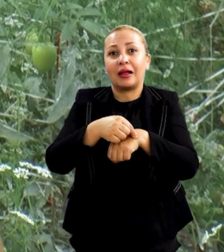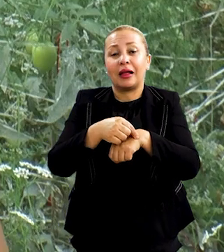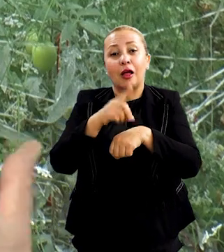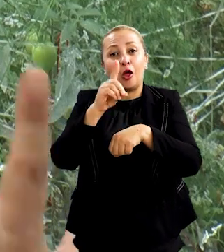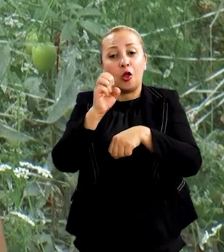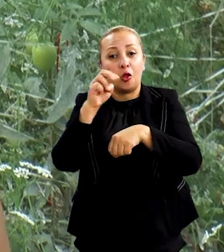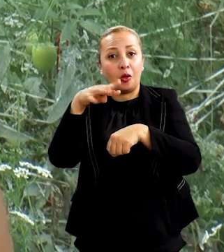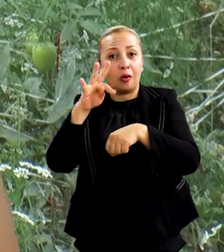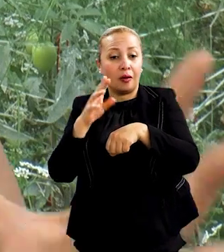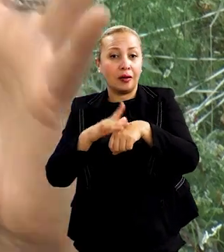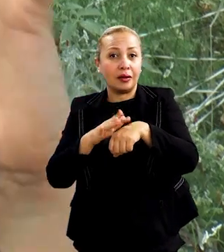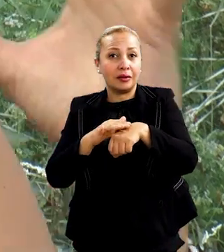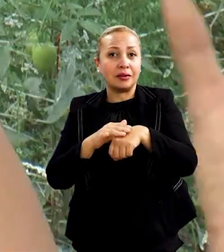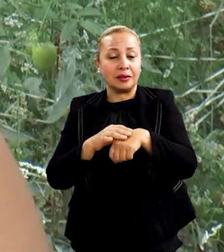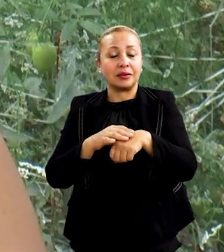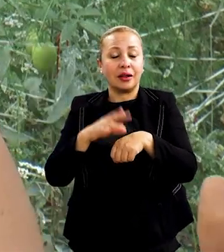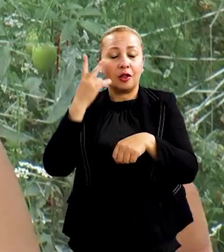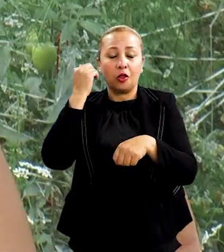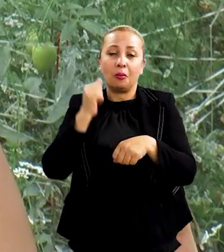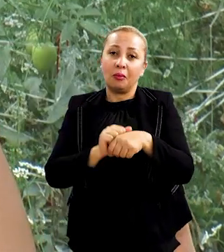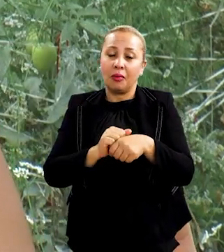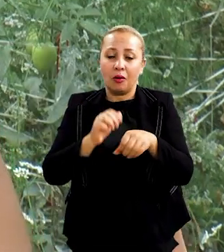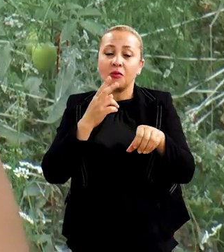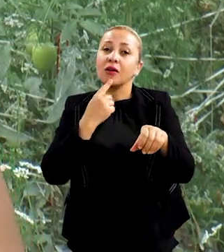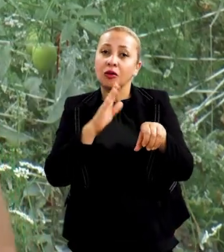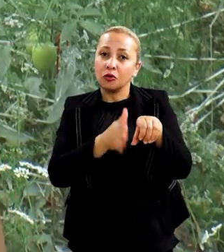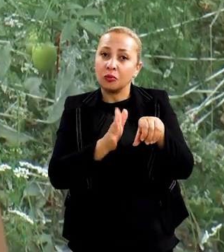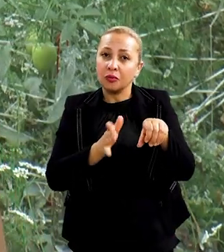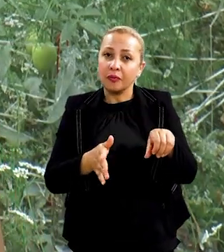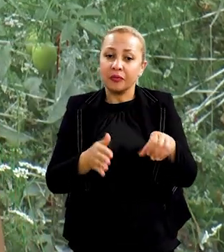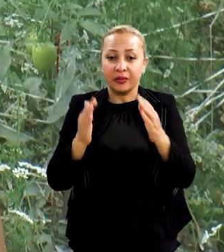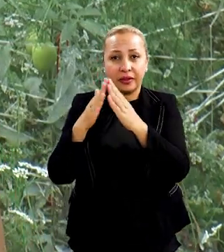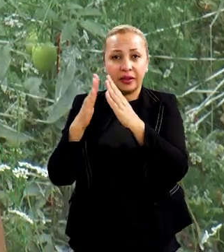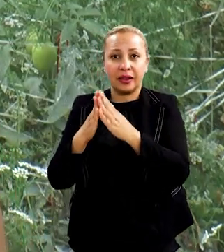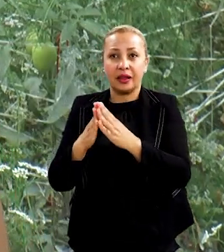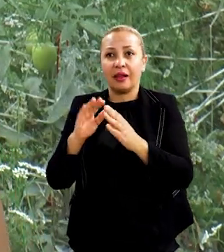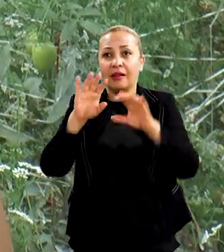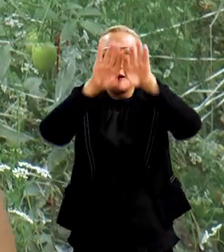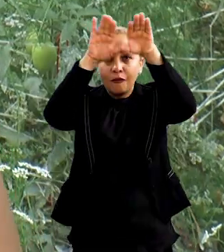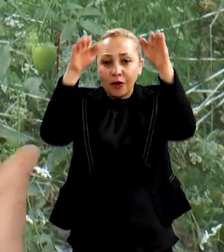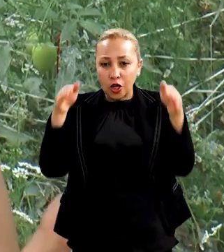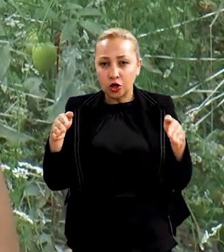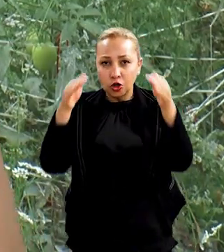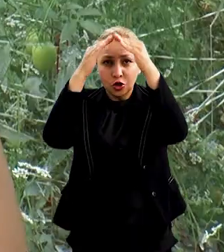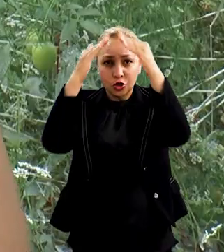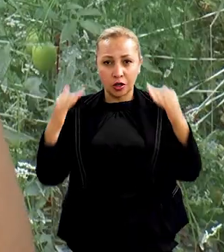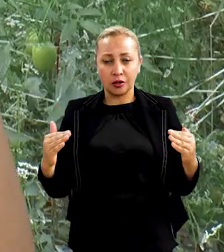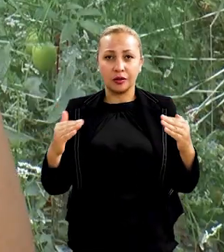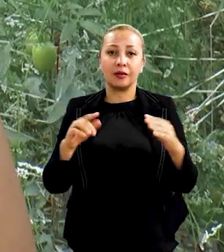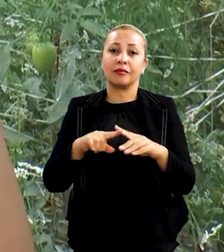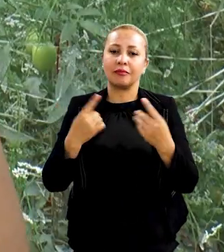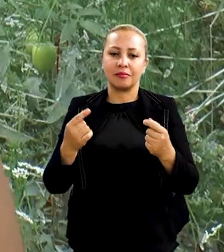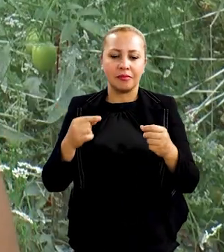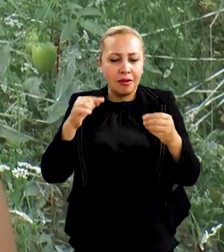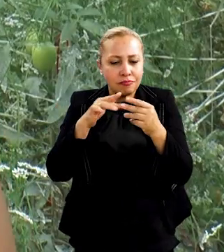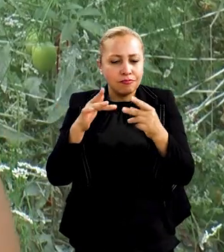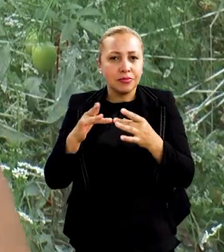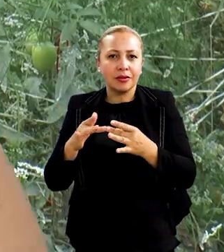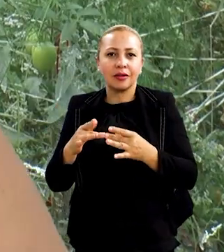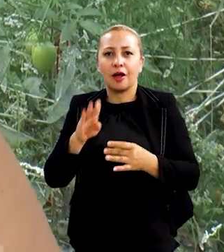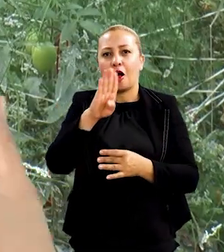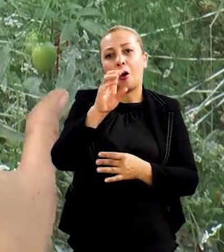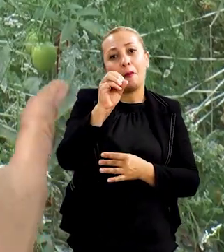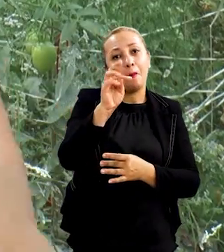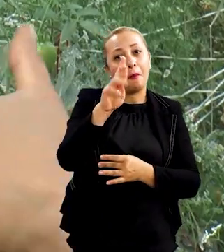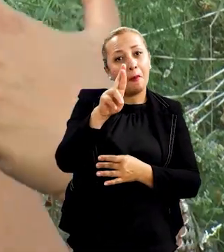que é uma doença típica em tomate cultivado em condições de casa de vegetação e estufa, né? Então a gente veio com a aplicação da calda